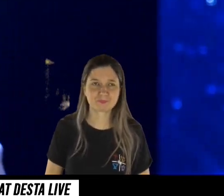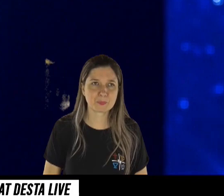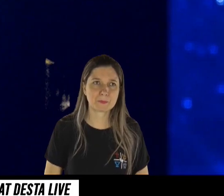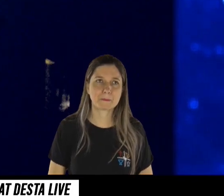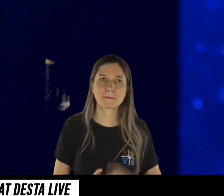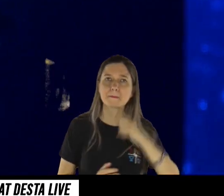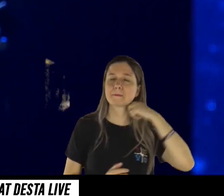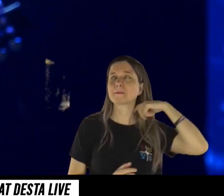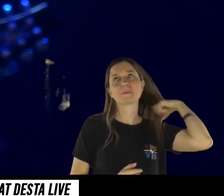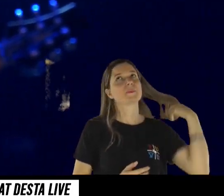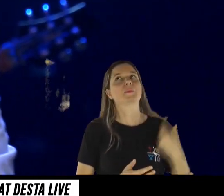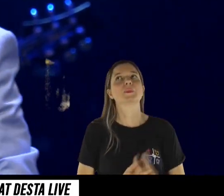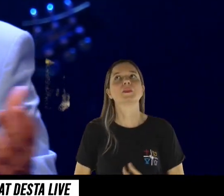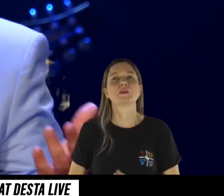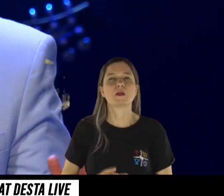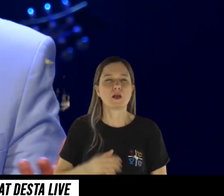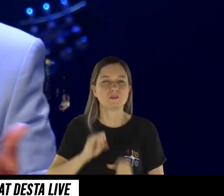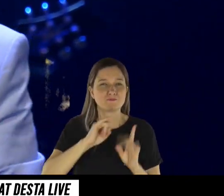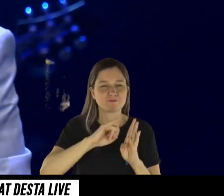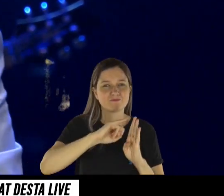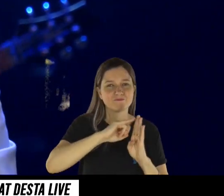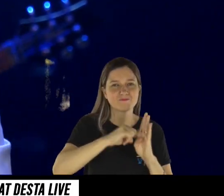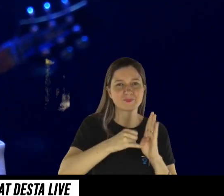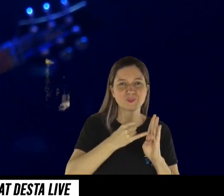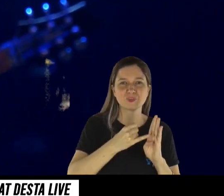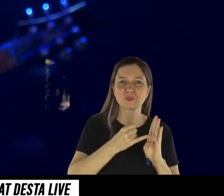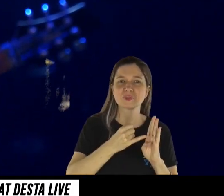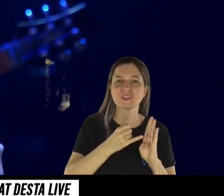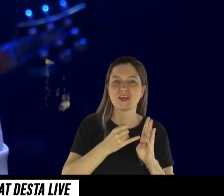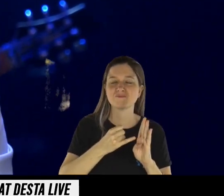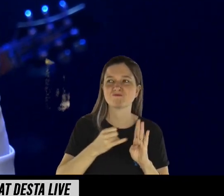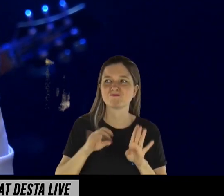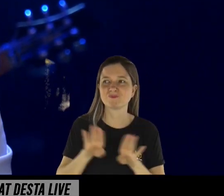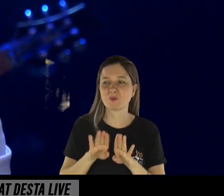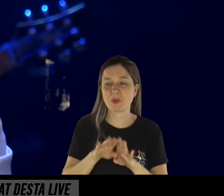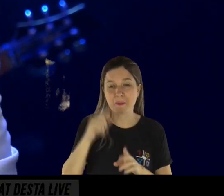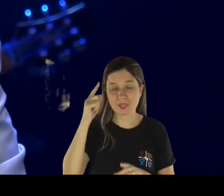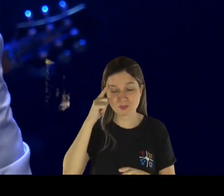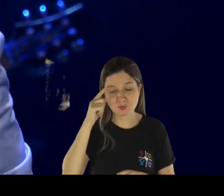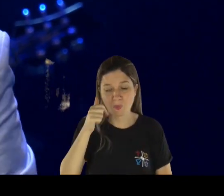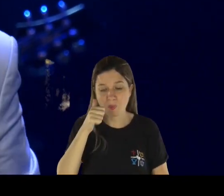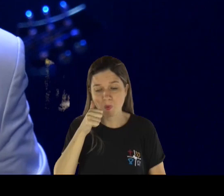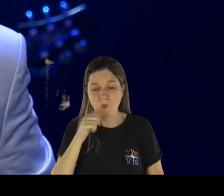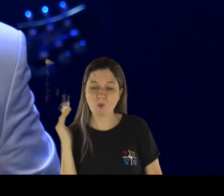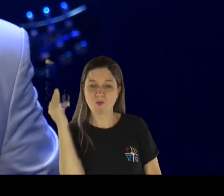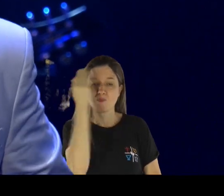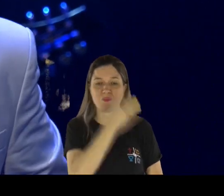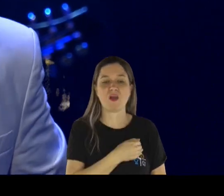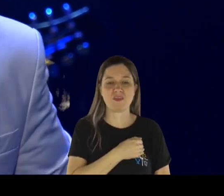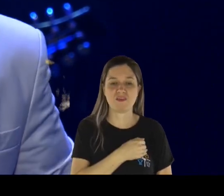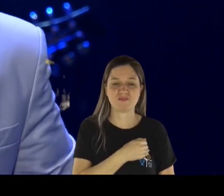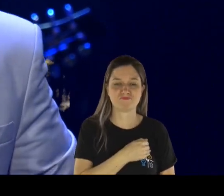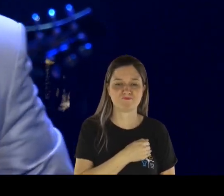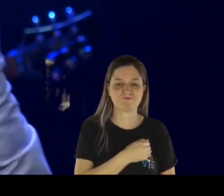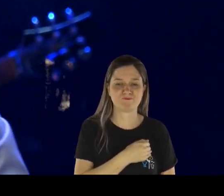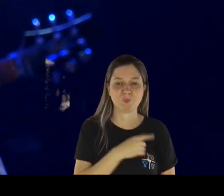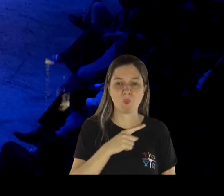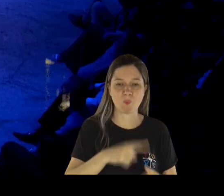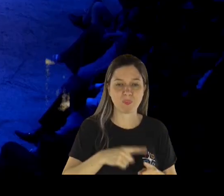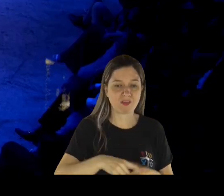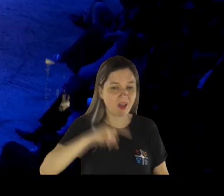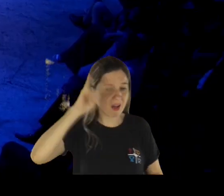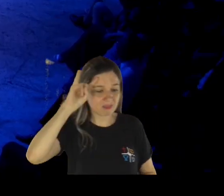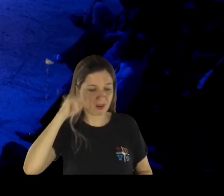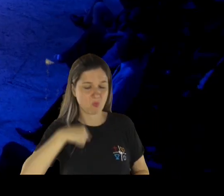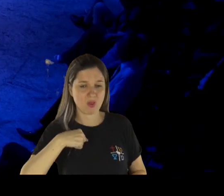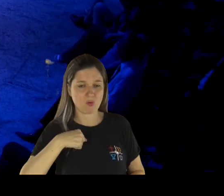porque se ele poderia, para ter um divórcio, ele tinha que chegar diante das autoridades e declarar, olha, ela me traiu, por isso eu tenho o